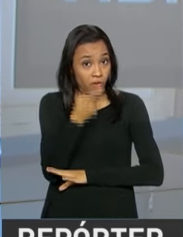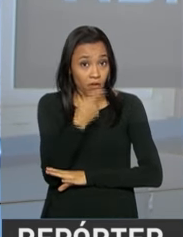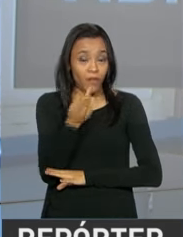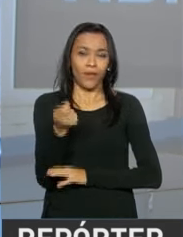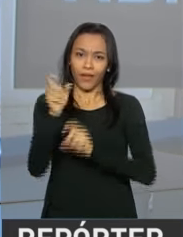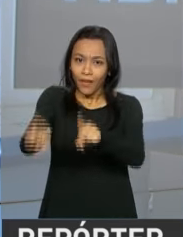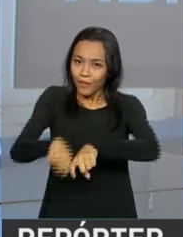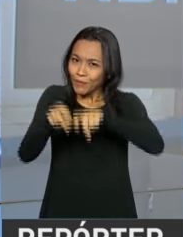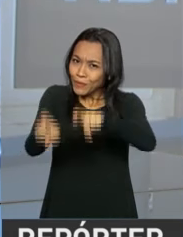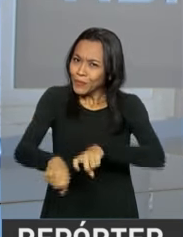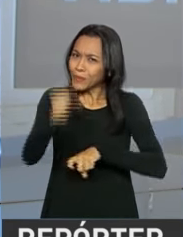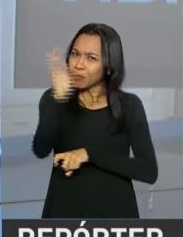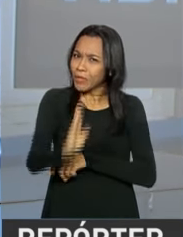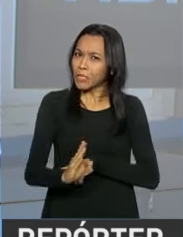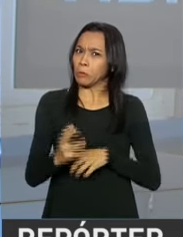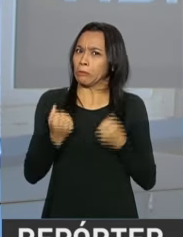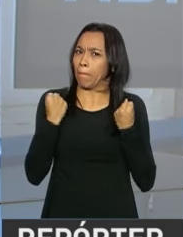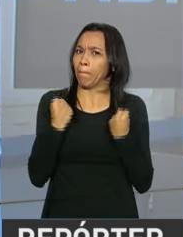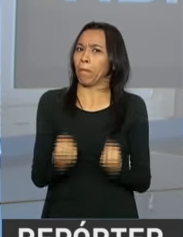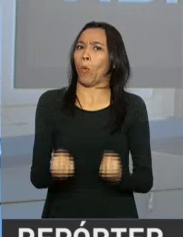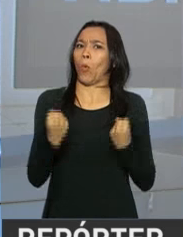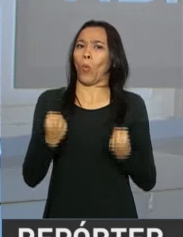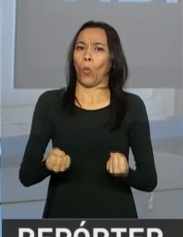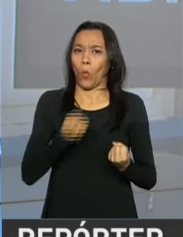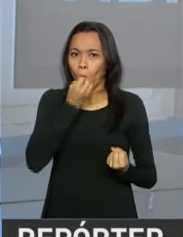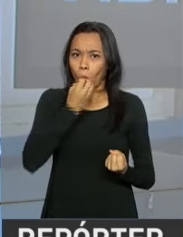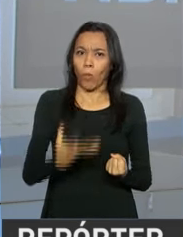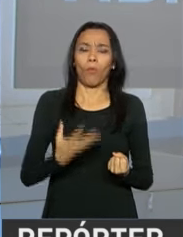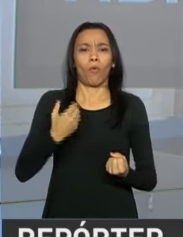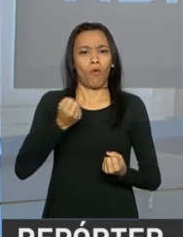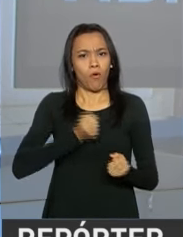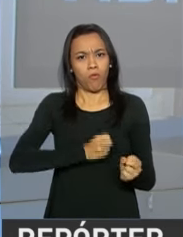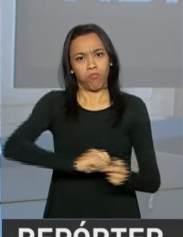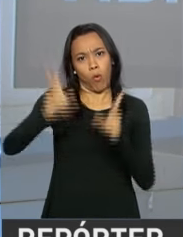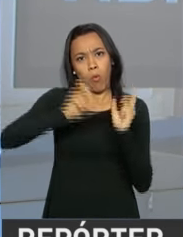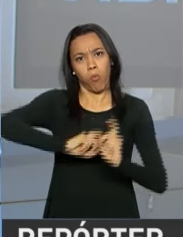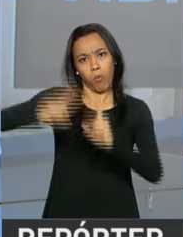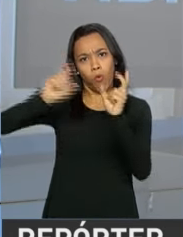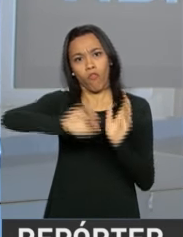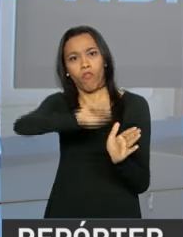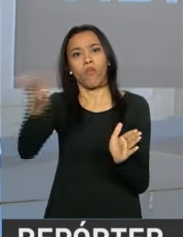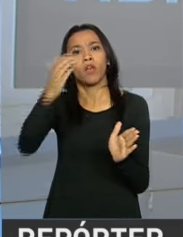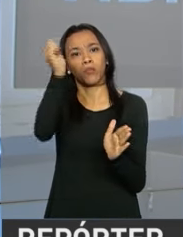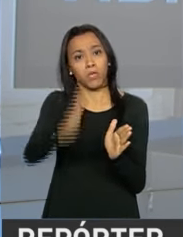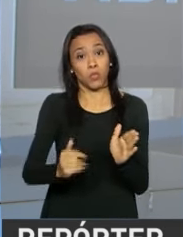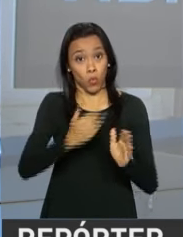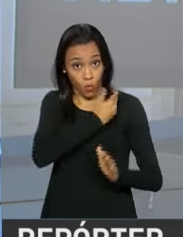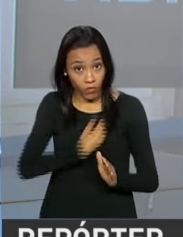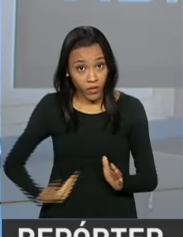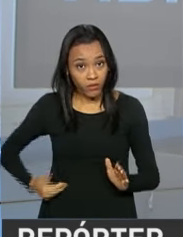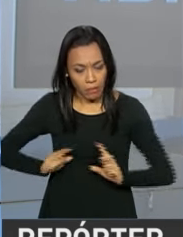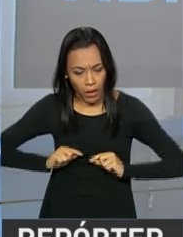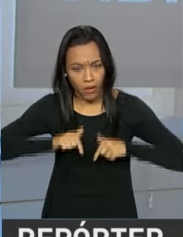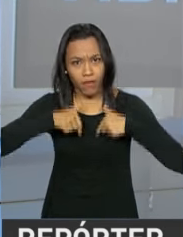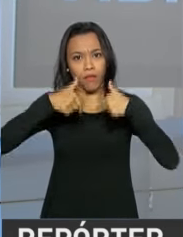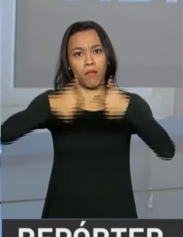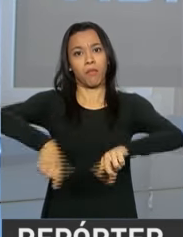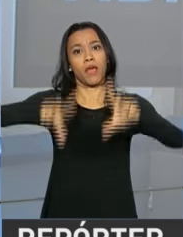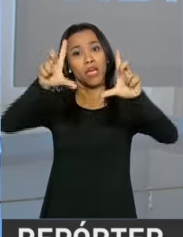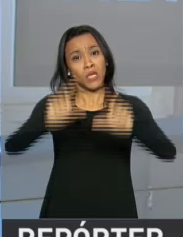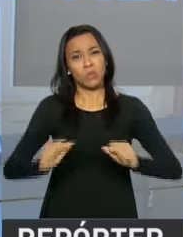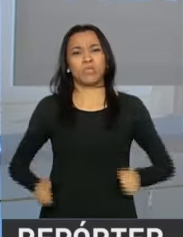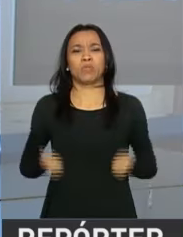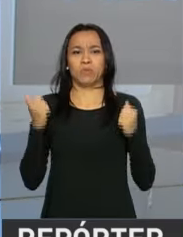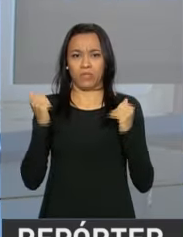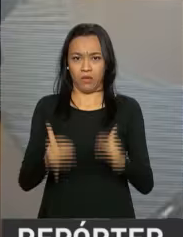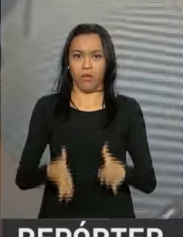agricultura brasileira tem um enorme peso no comércio exterior. Segundo ele, o governo tem trabalhado para reduzir os custos